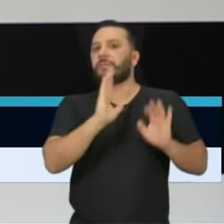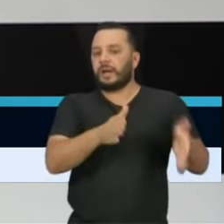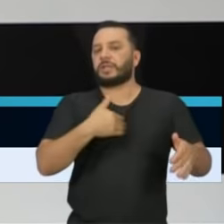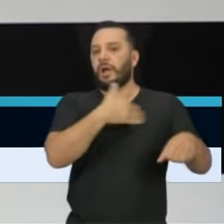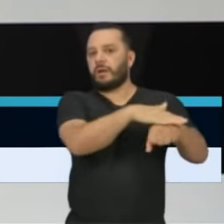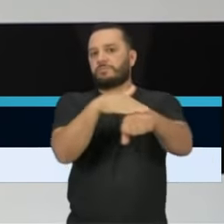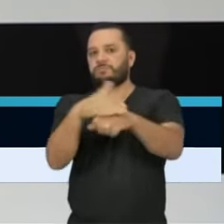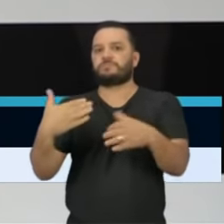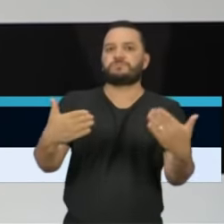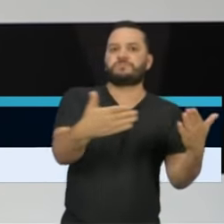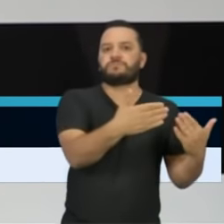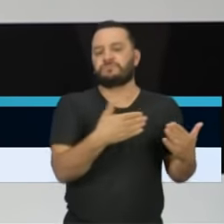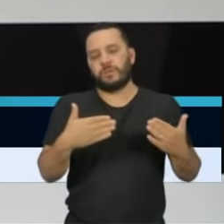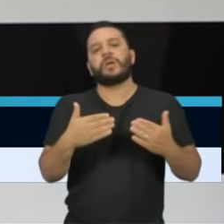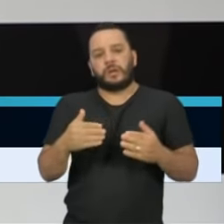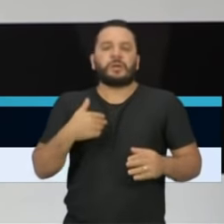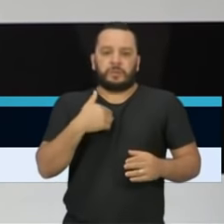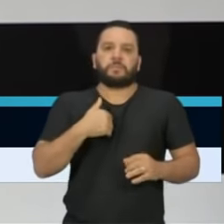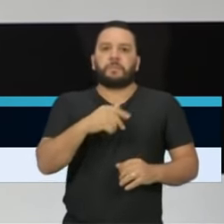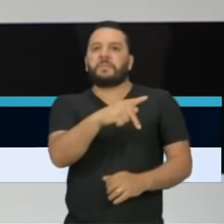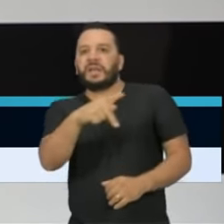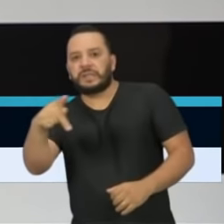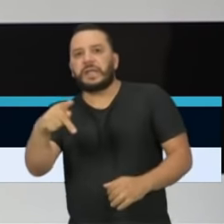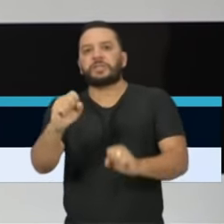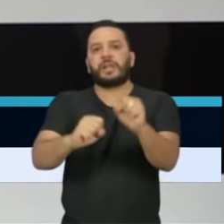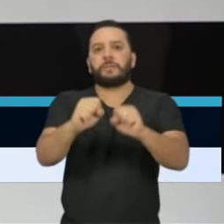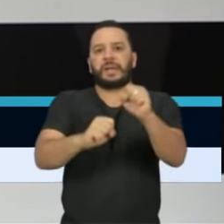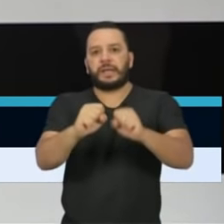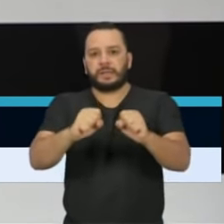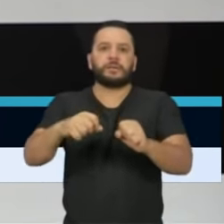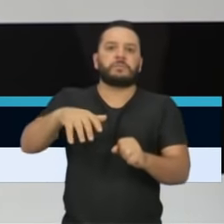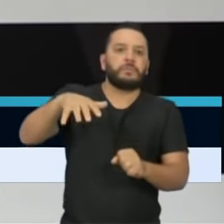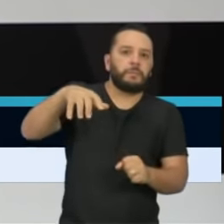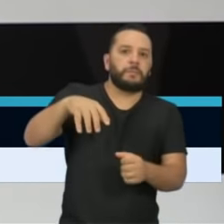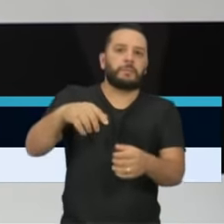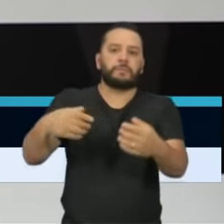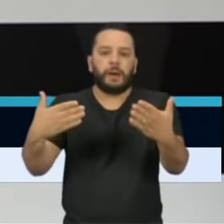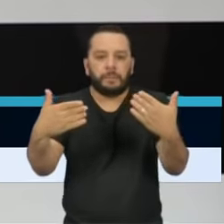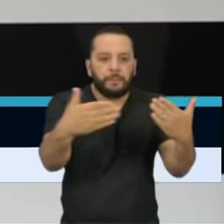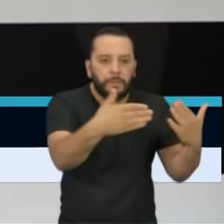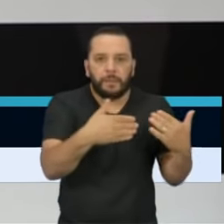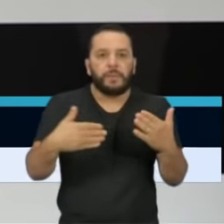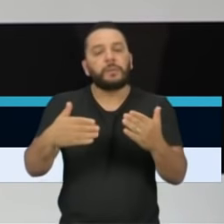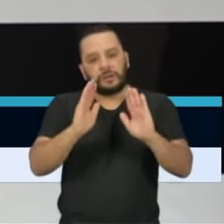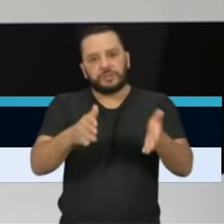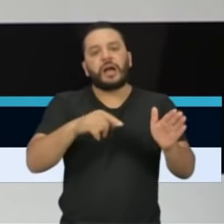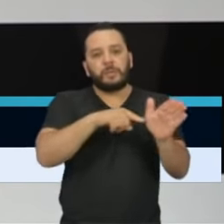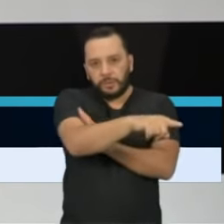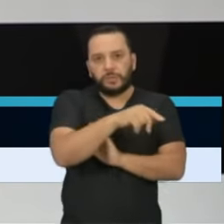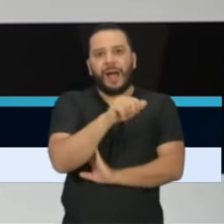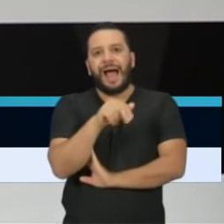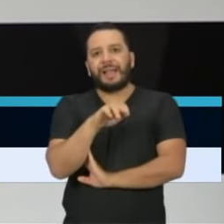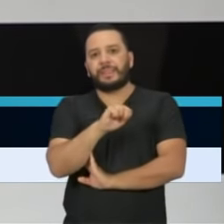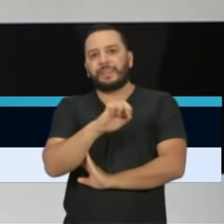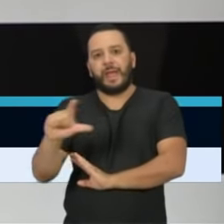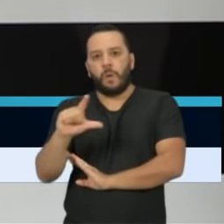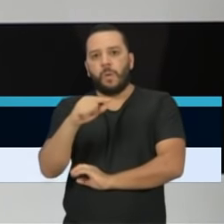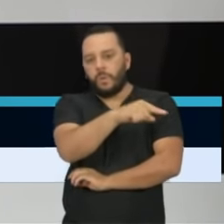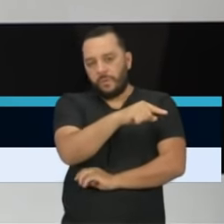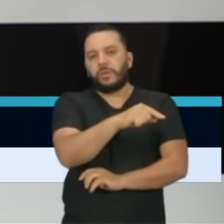entendimento com os presidentes de todas as empresas e agora a consulta foi feita à ANEEL, a ANEEL, a Agência